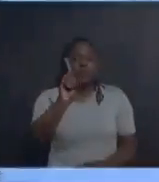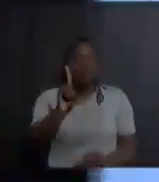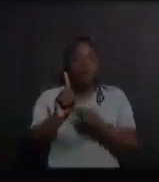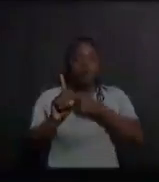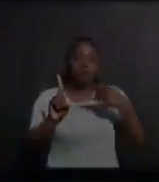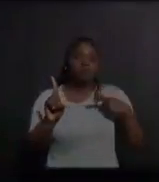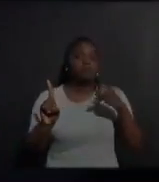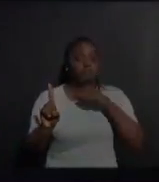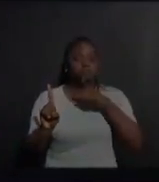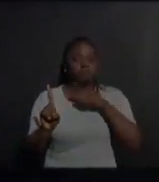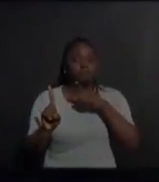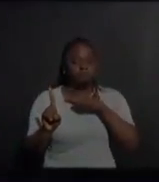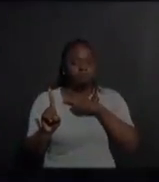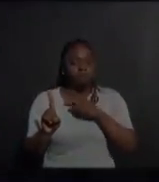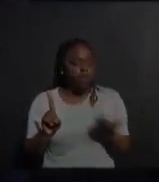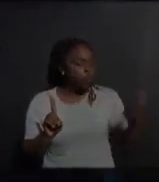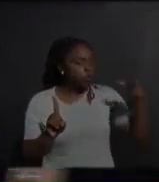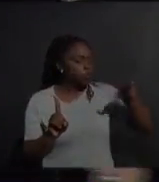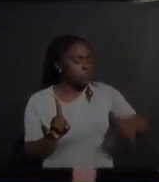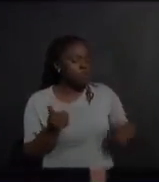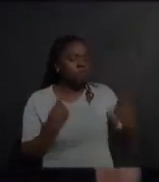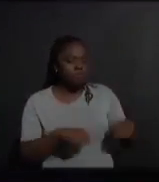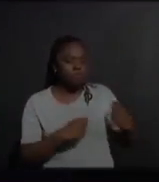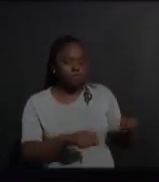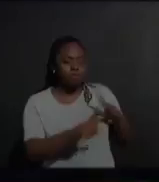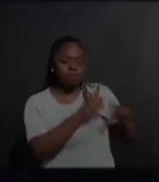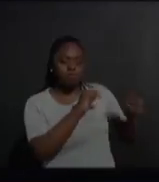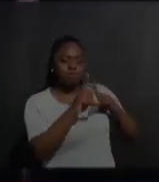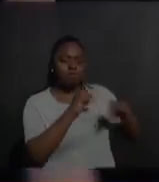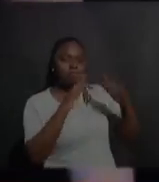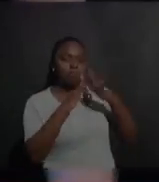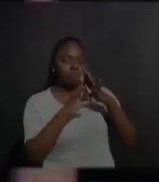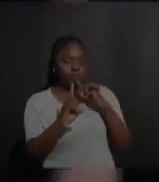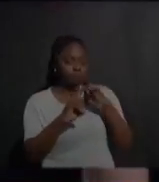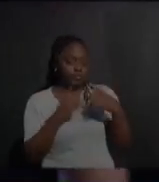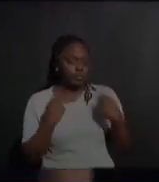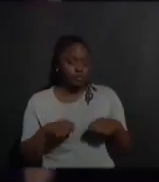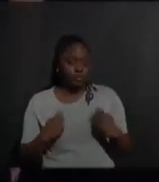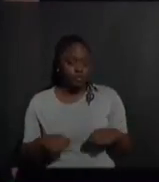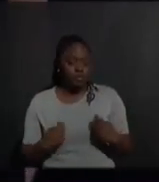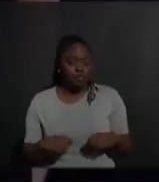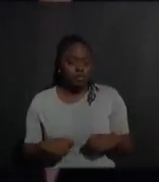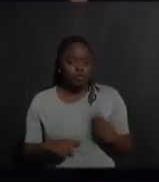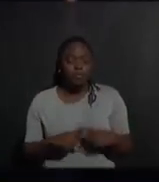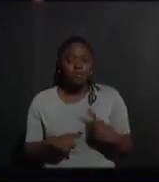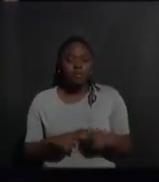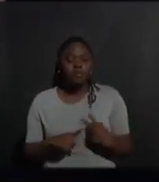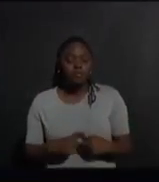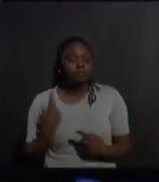pastor. O resto, todos tiveram que sair da igreja porque não suportava ficar com alguém mandando.